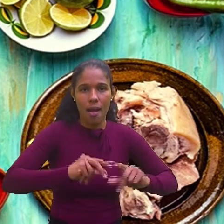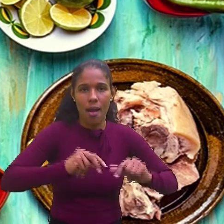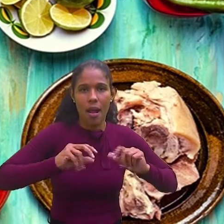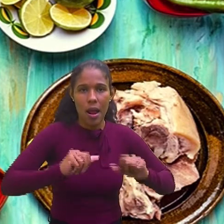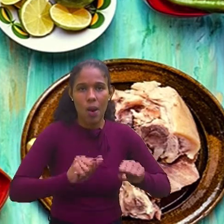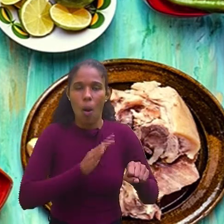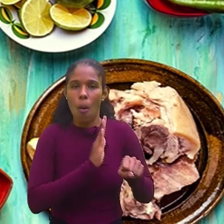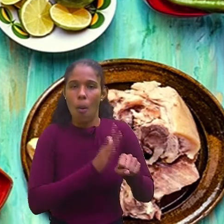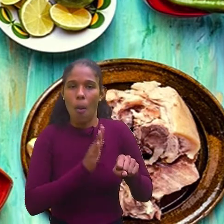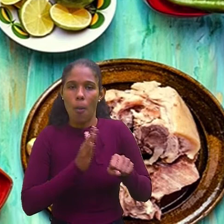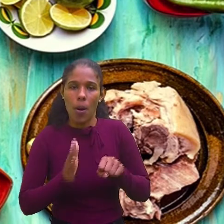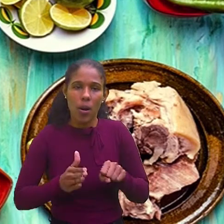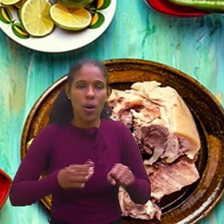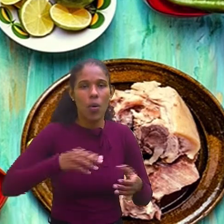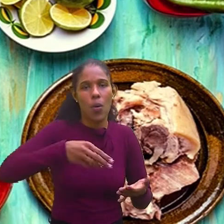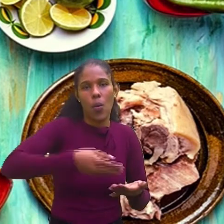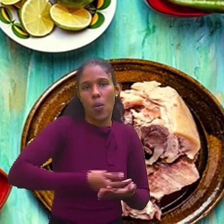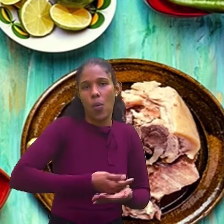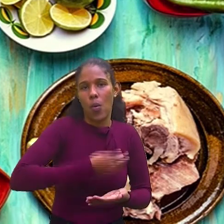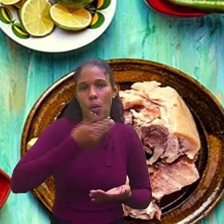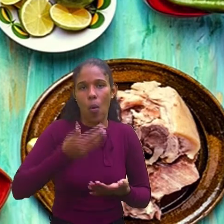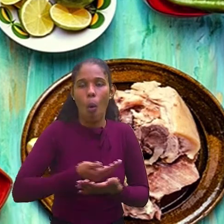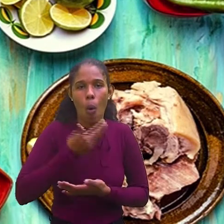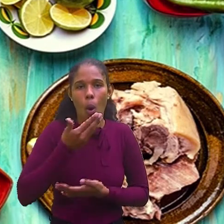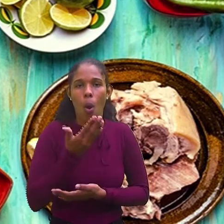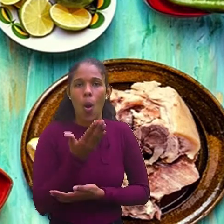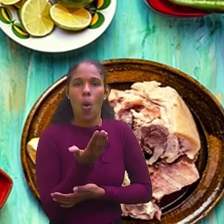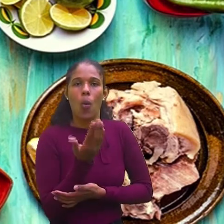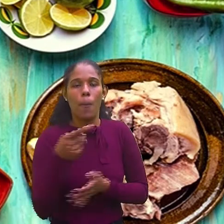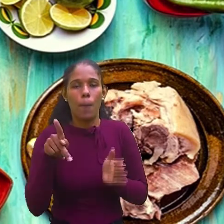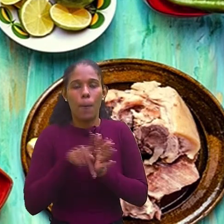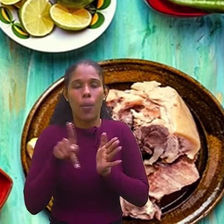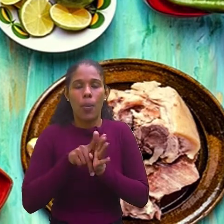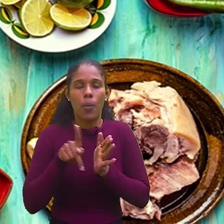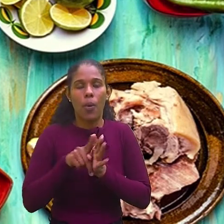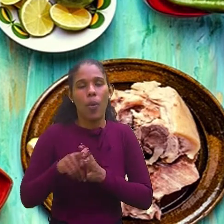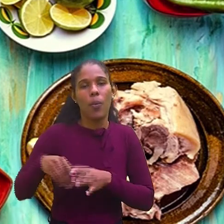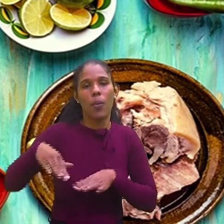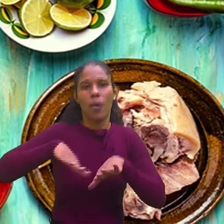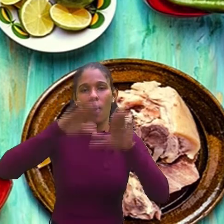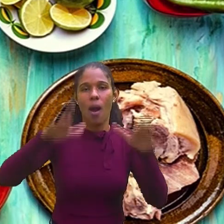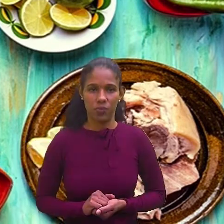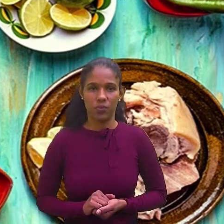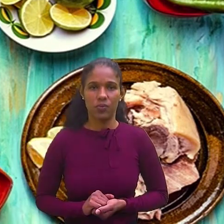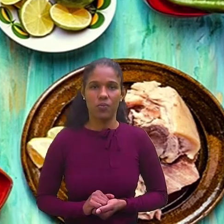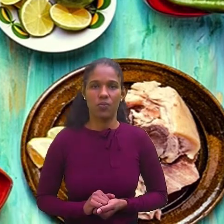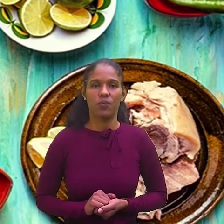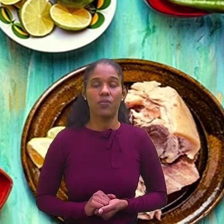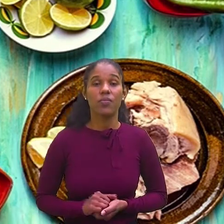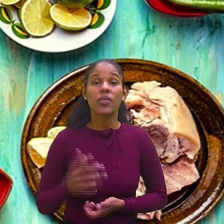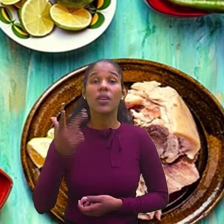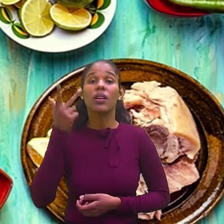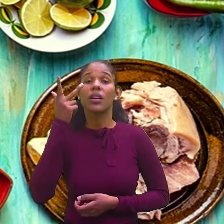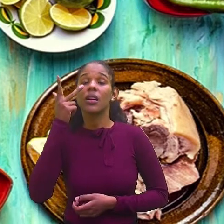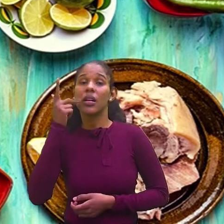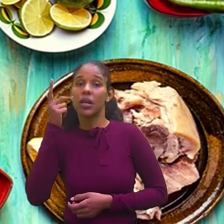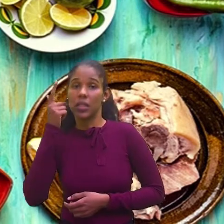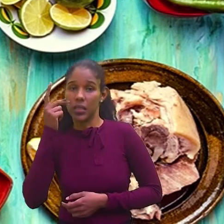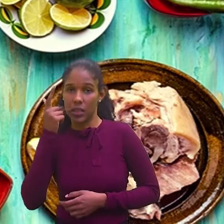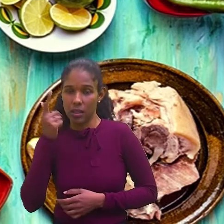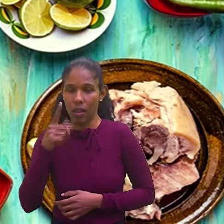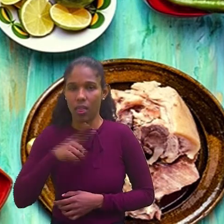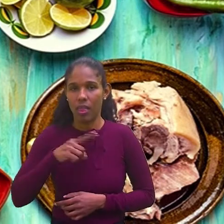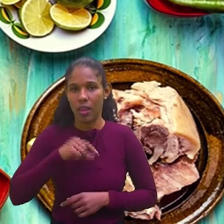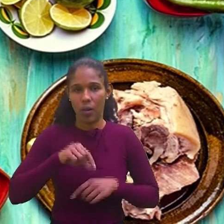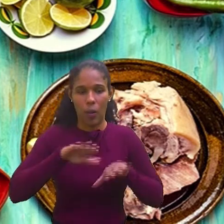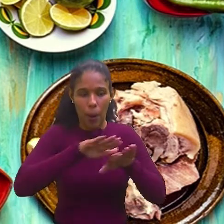frutos do mar, como camarão, sururu e siri desfiado. É consumido geralmente na Semana Santa. No Ceará, tem o padão